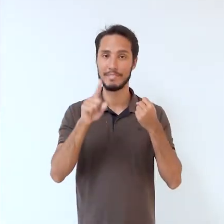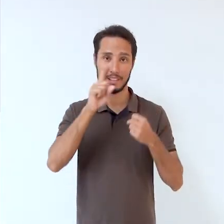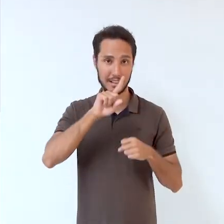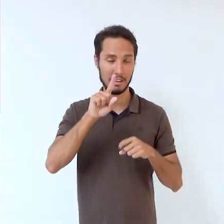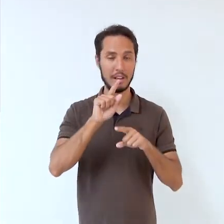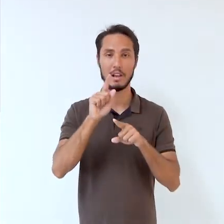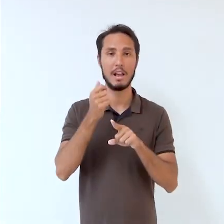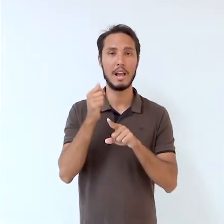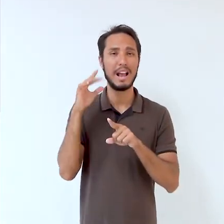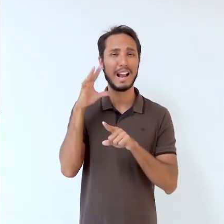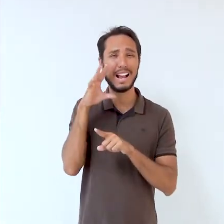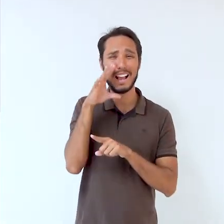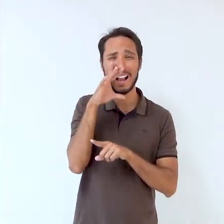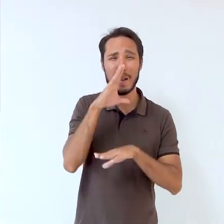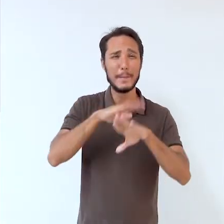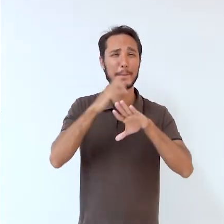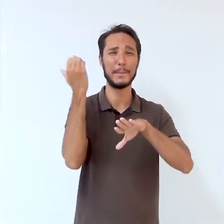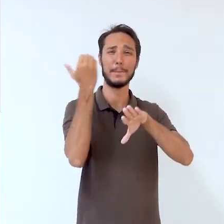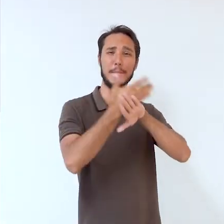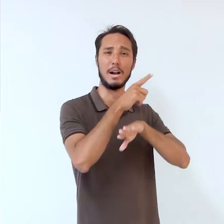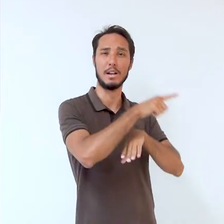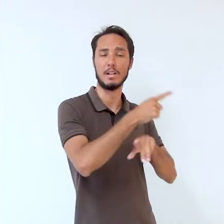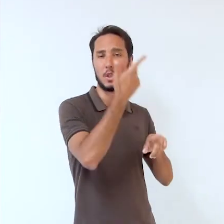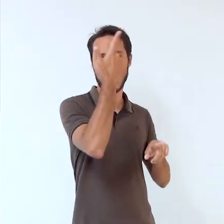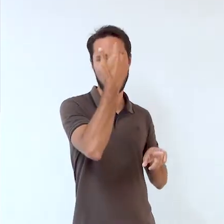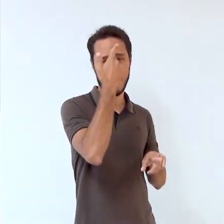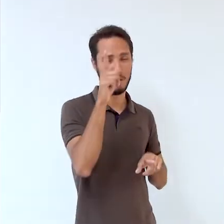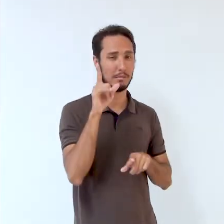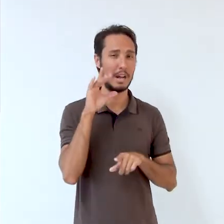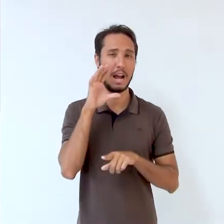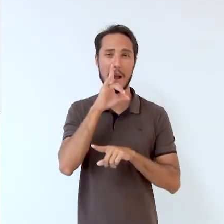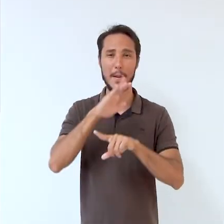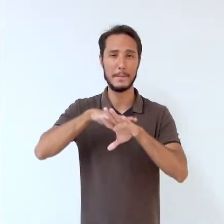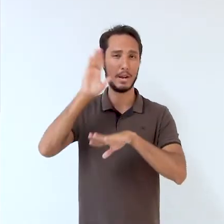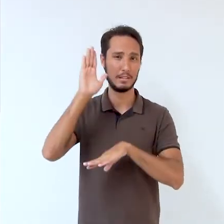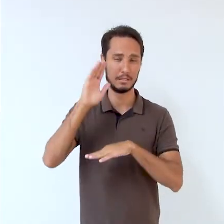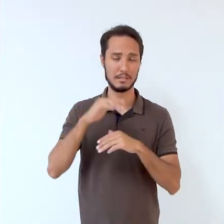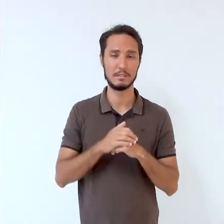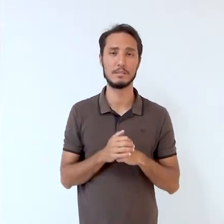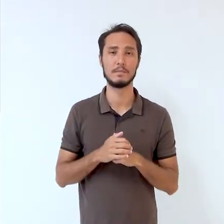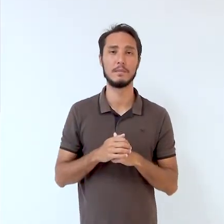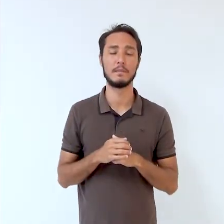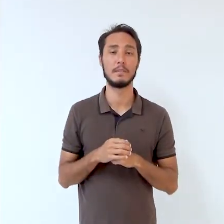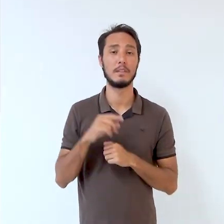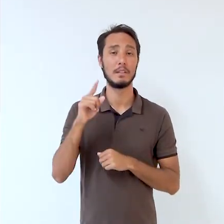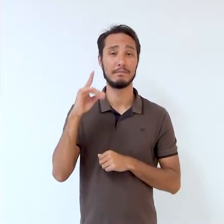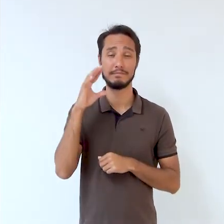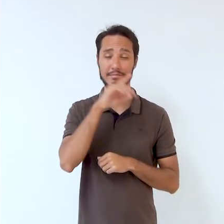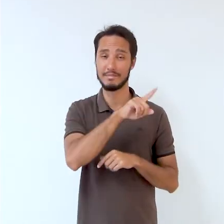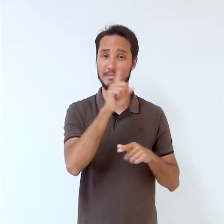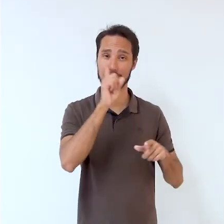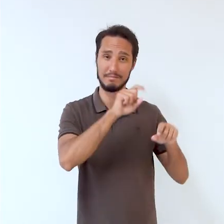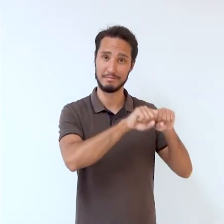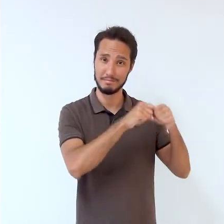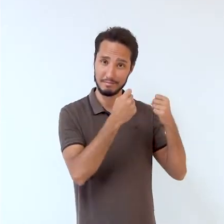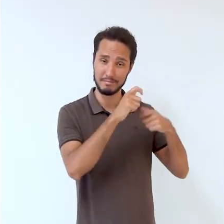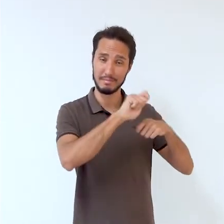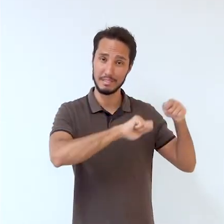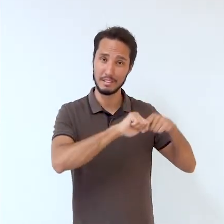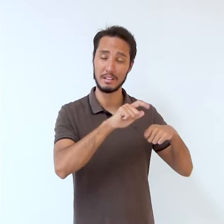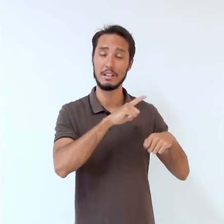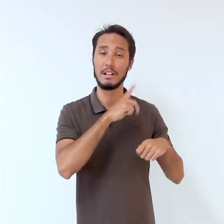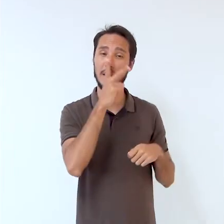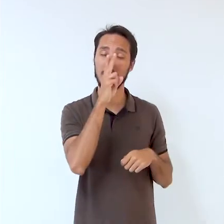danificado, ele esquenta mais que um capacitor em operação normal. Capacitores